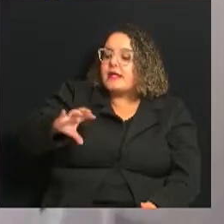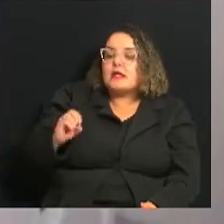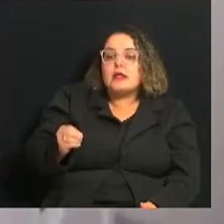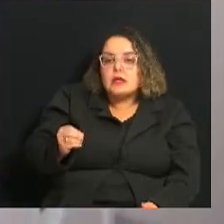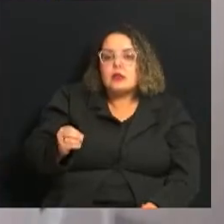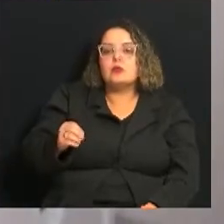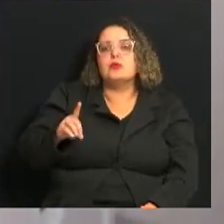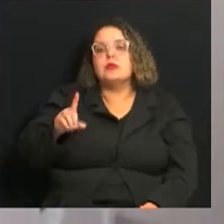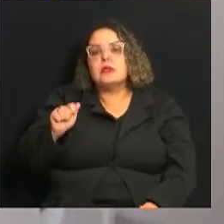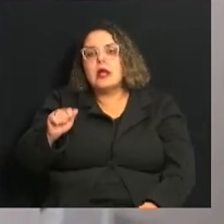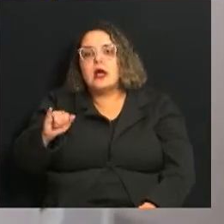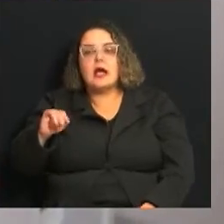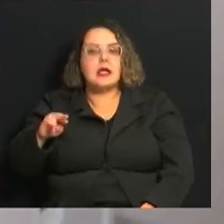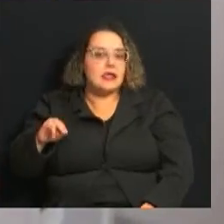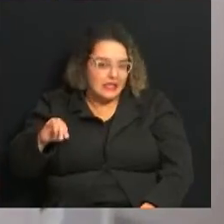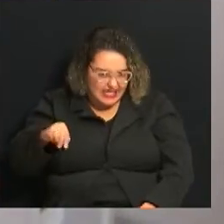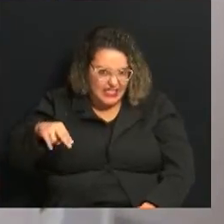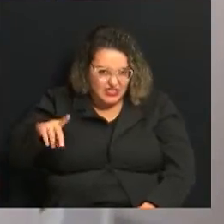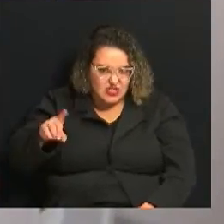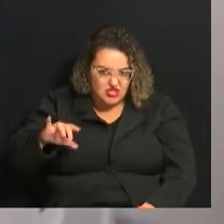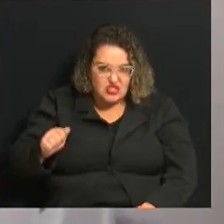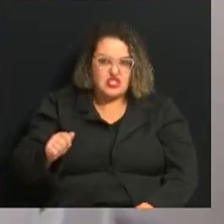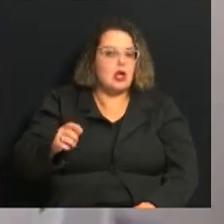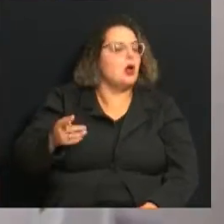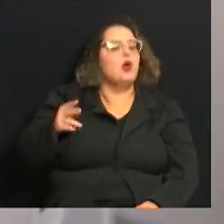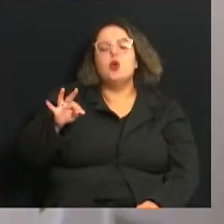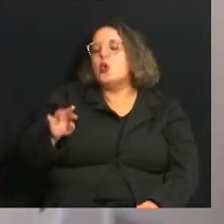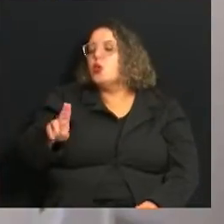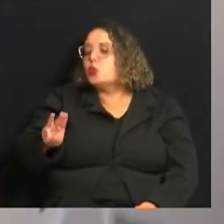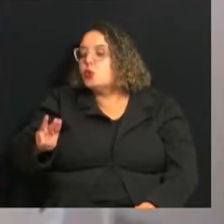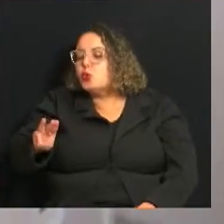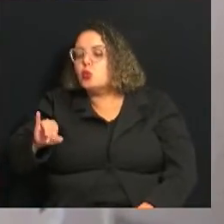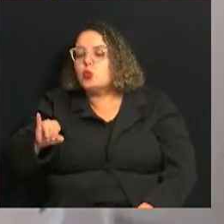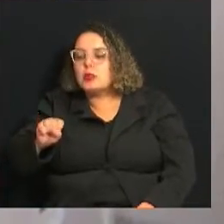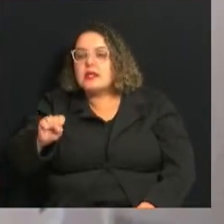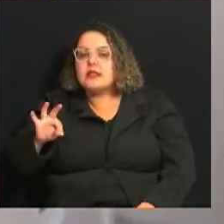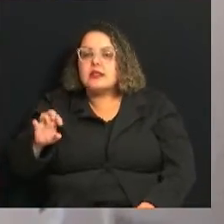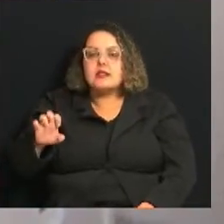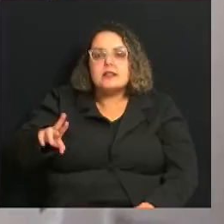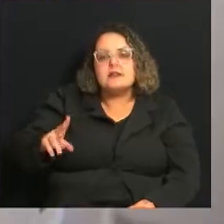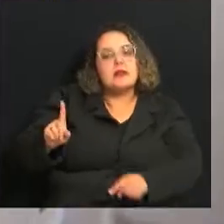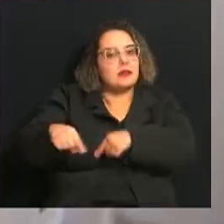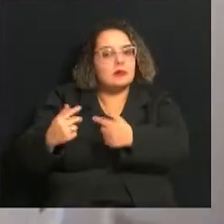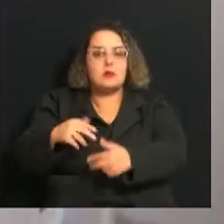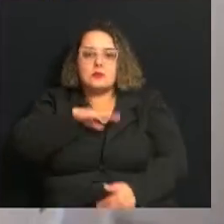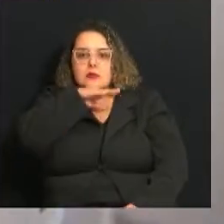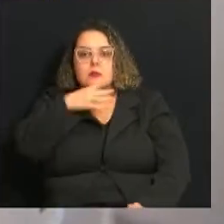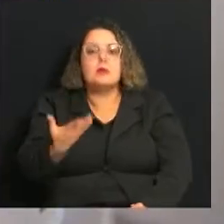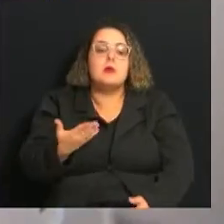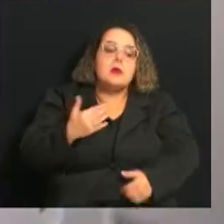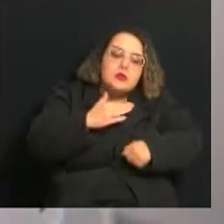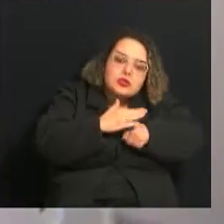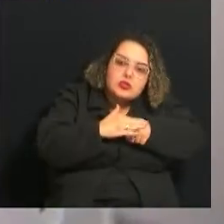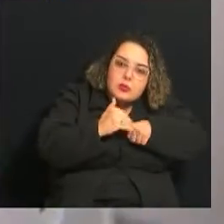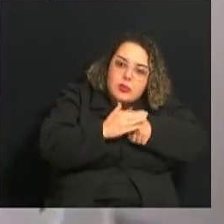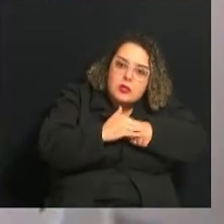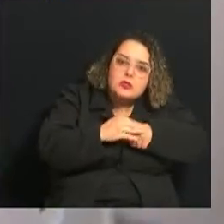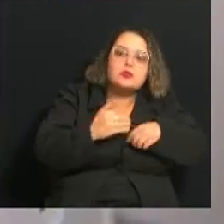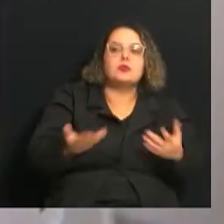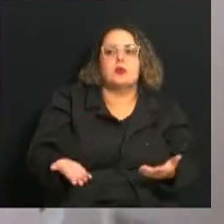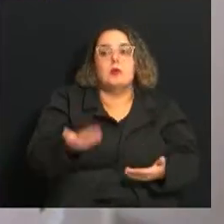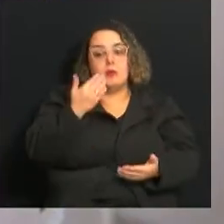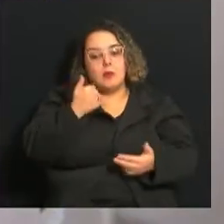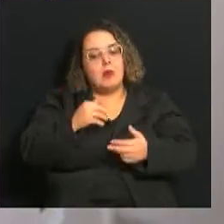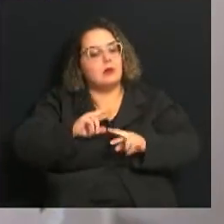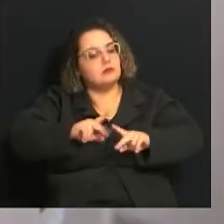um twister, então são animais bem diferentes. Esses animais já são mais dóceis, domesticados, a alimentação ela já é um pouco mais regrada,